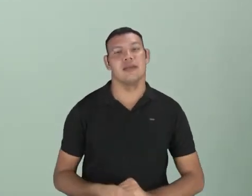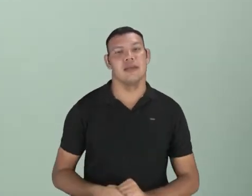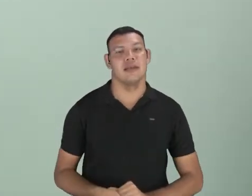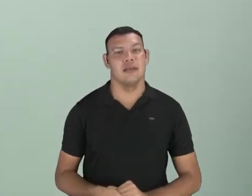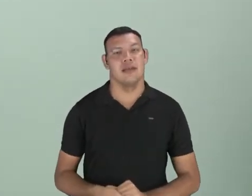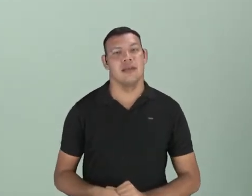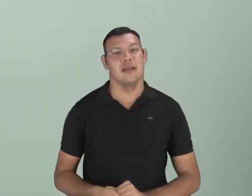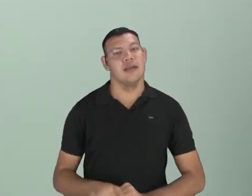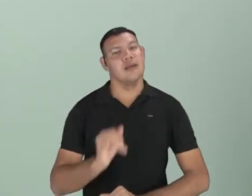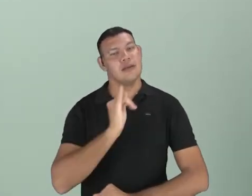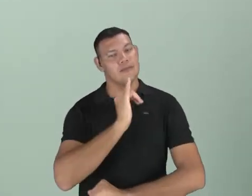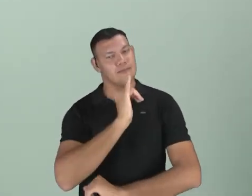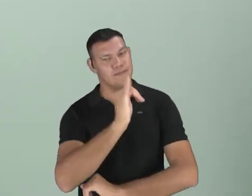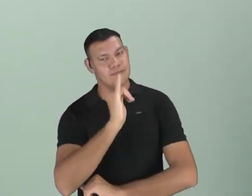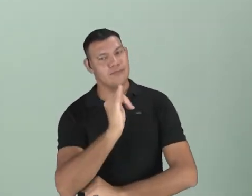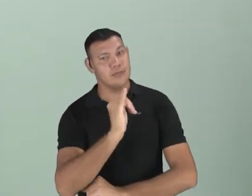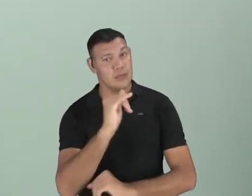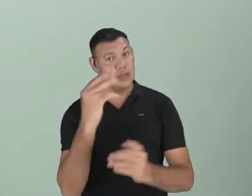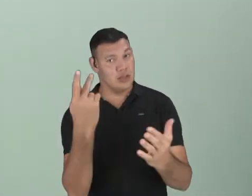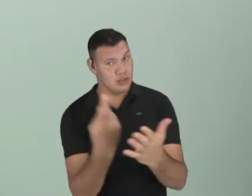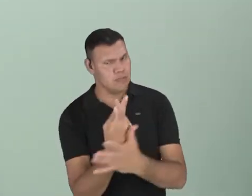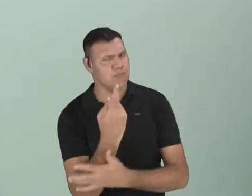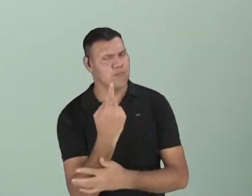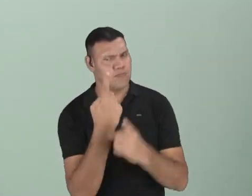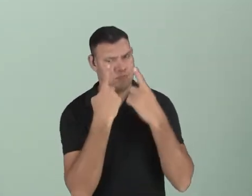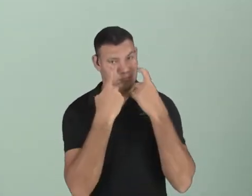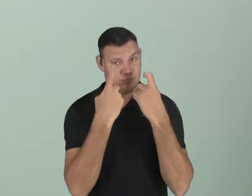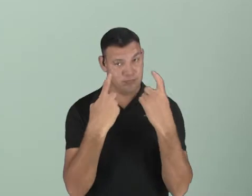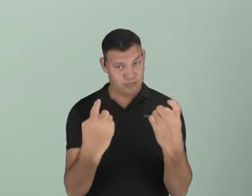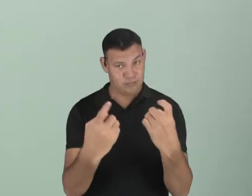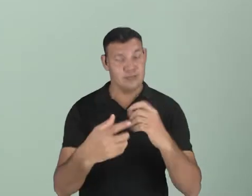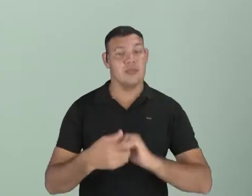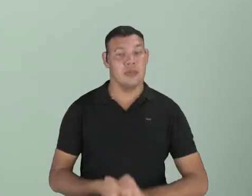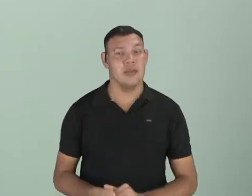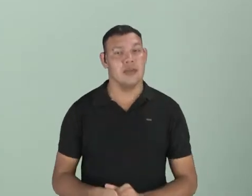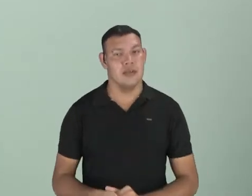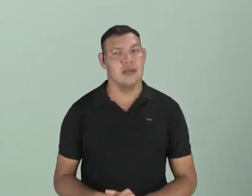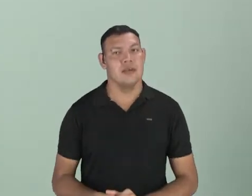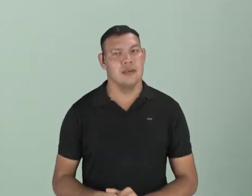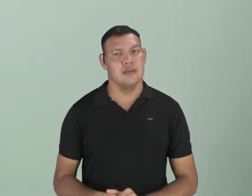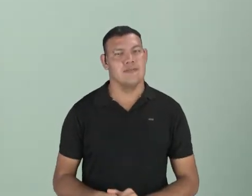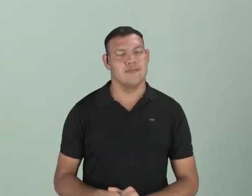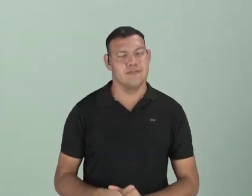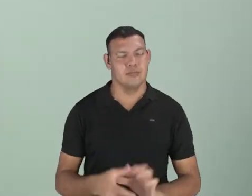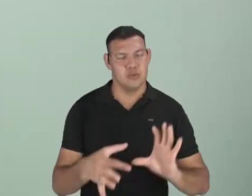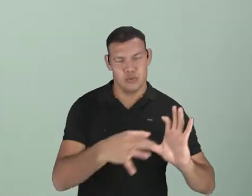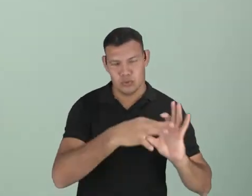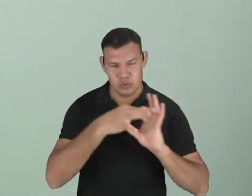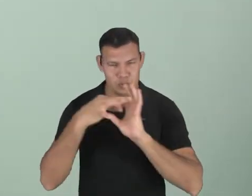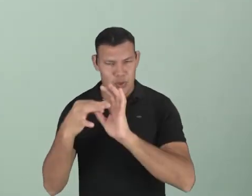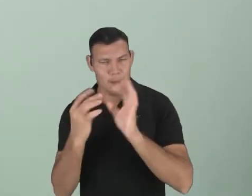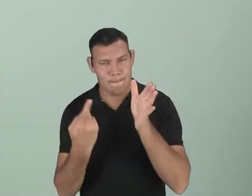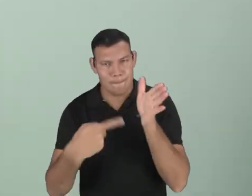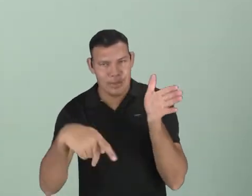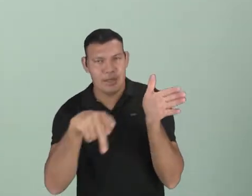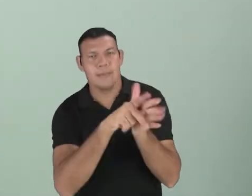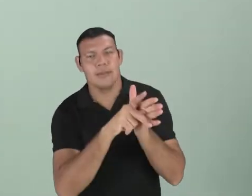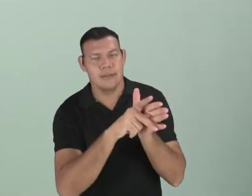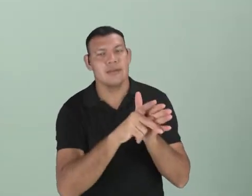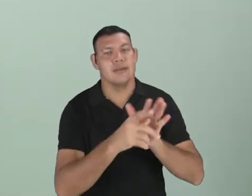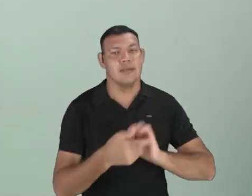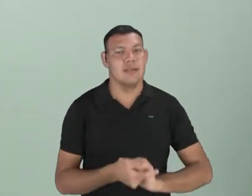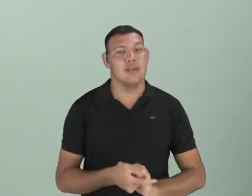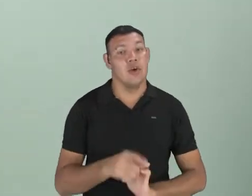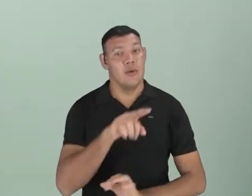contar, vai narrar fatos interessantes a partir de criar todo um contexto, toda uma situação para